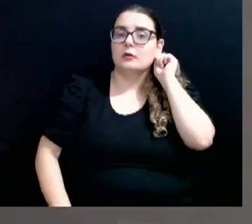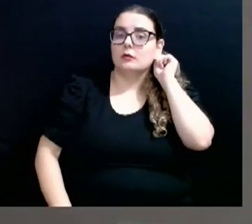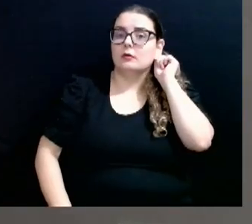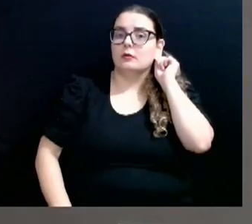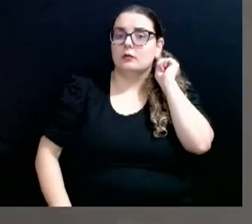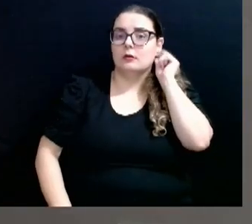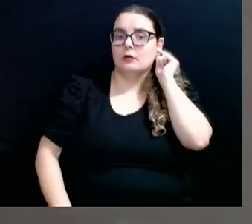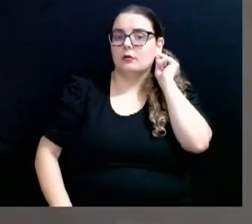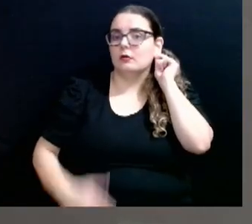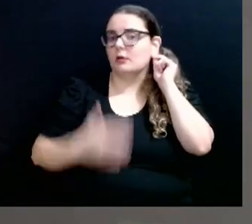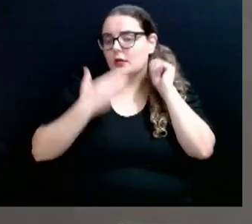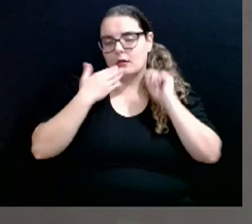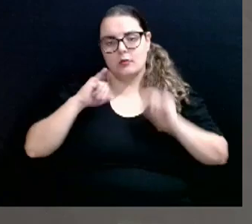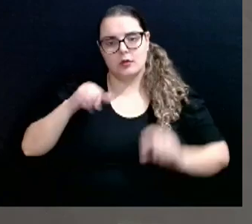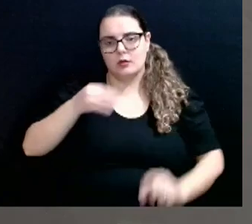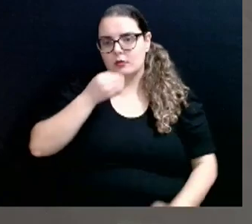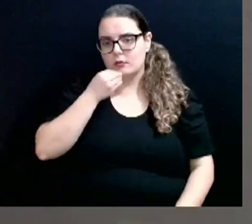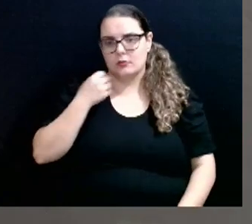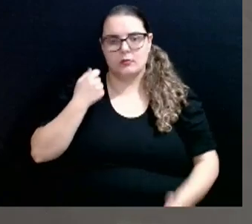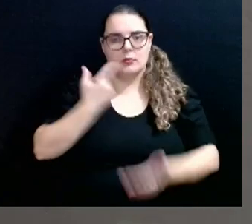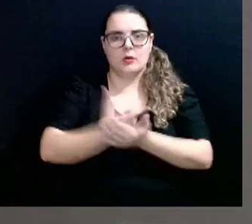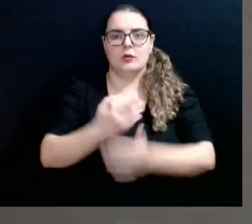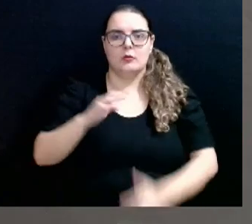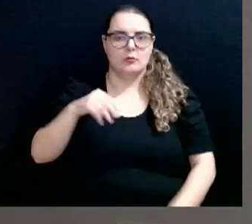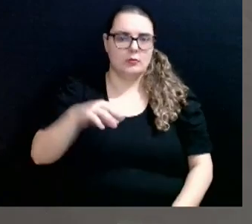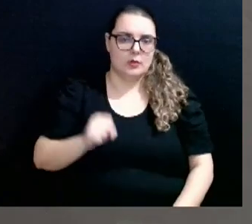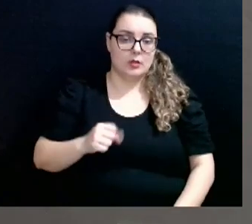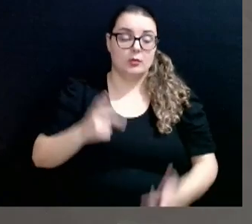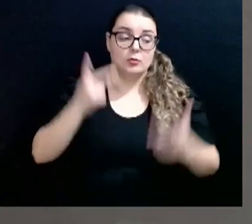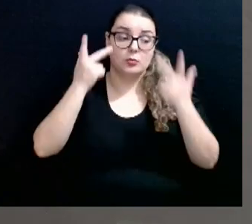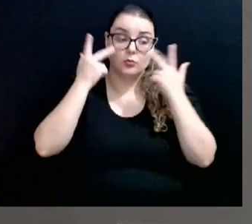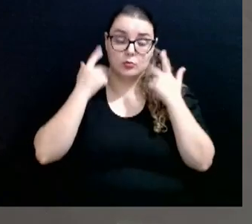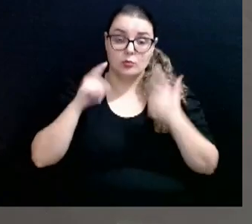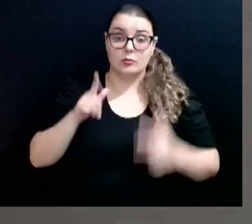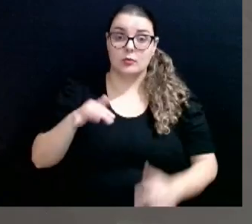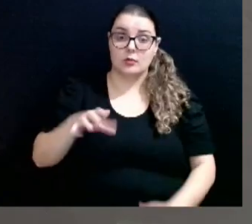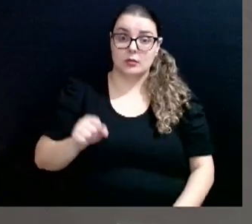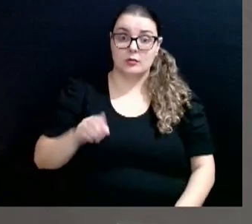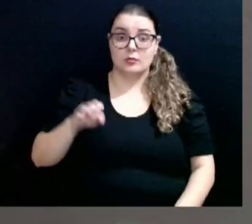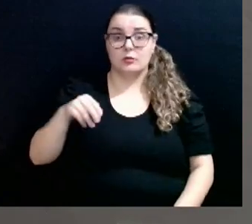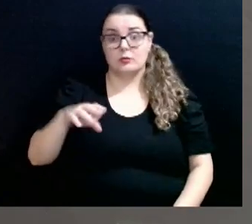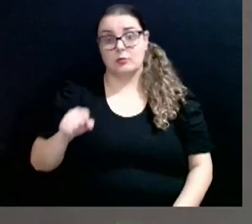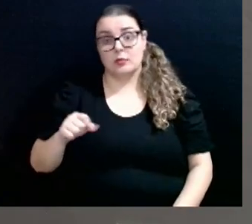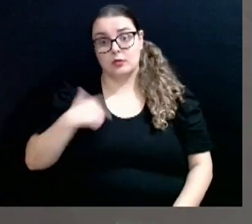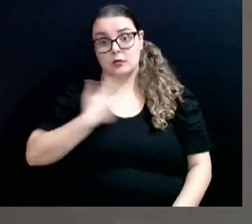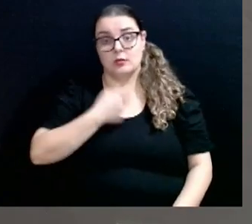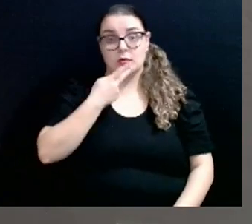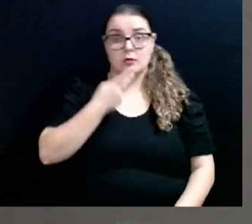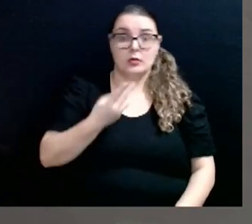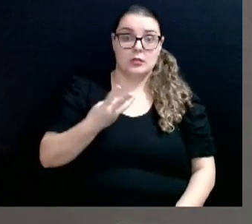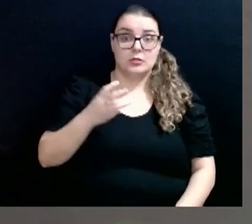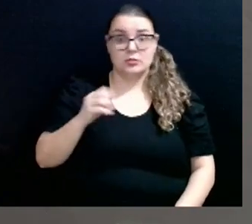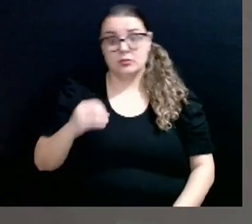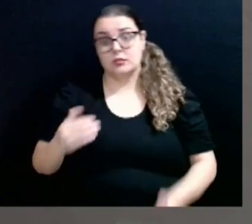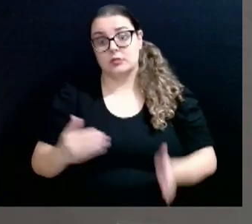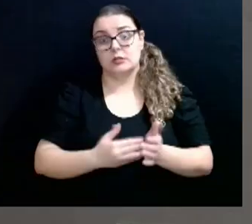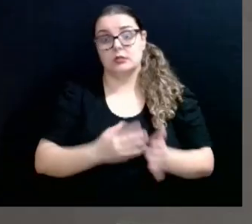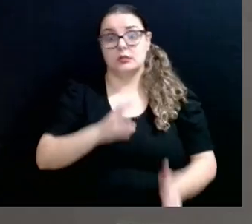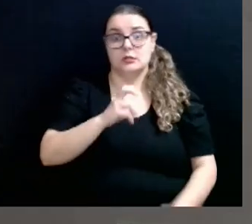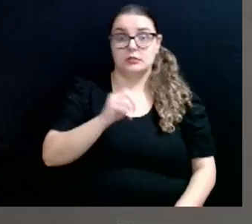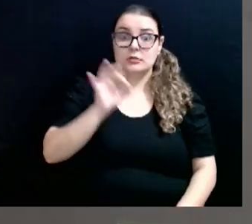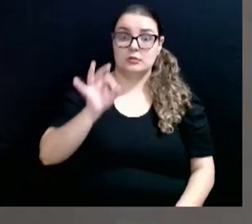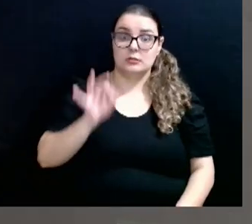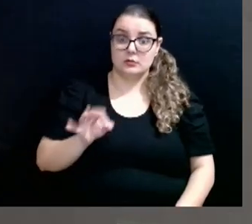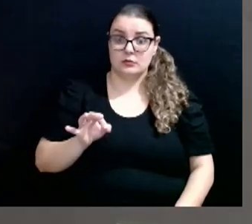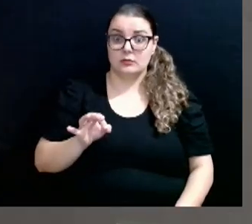para a pessoa adquirir aquele bem. Geralmente, no leilão de bens, nós estamos falando de 30% a 50% do valor do ativo.